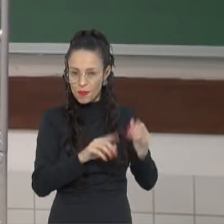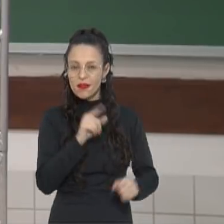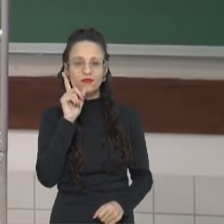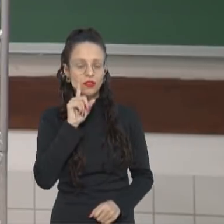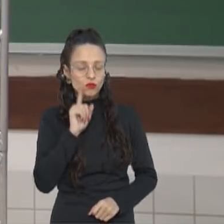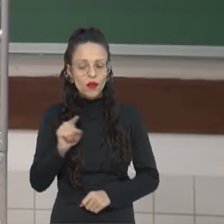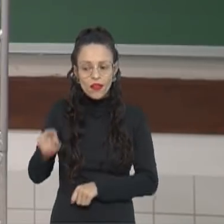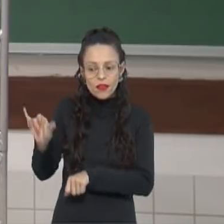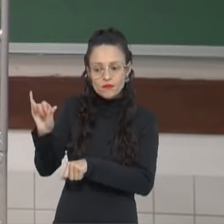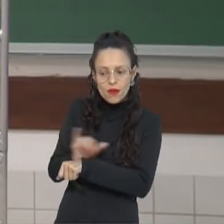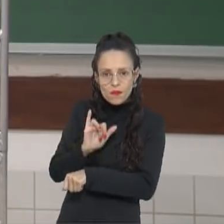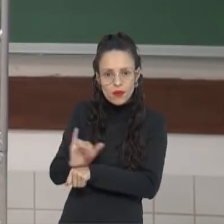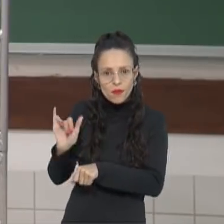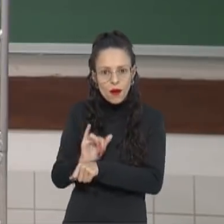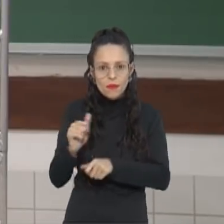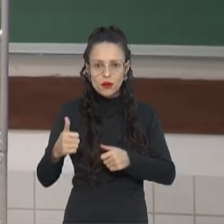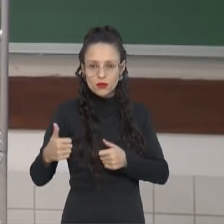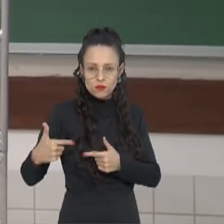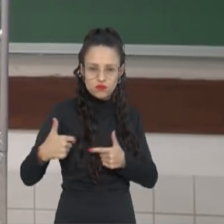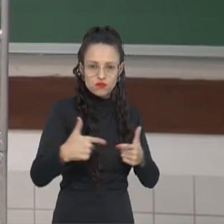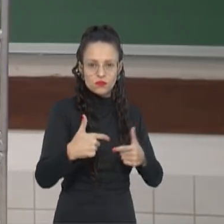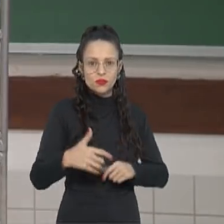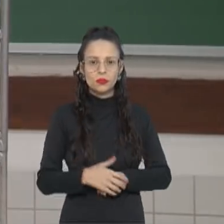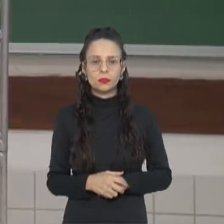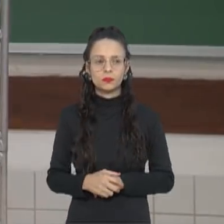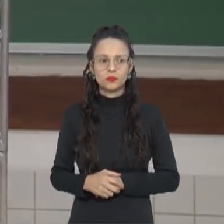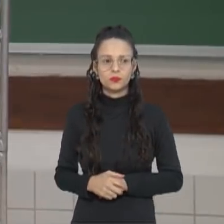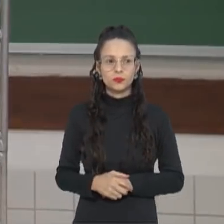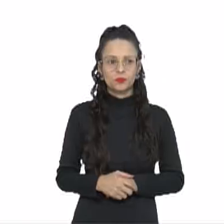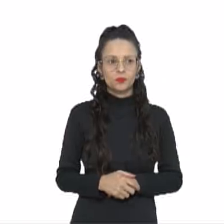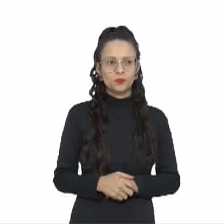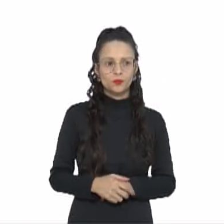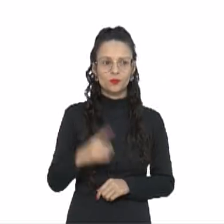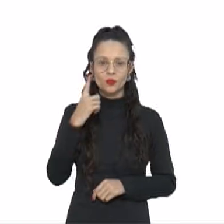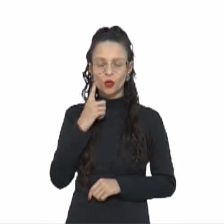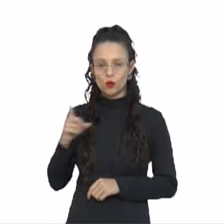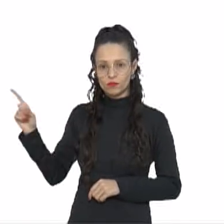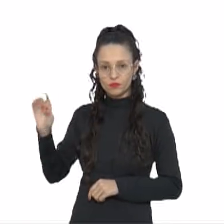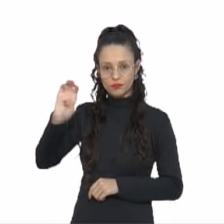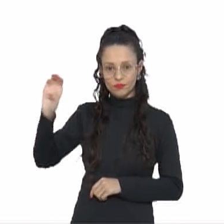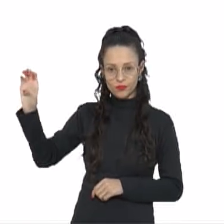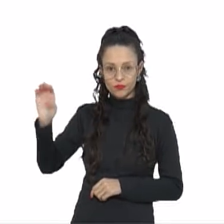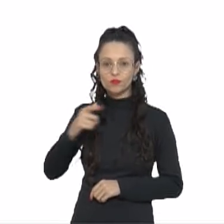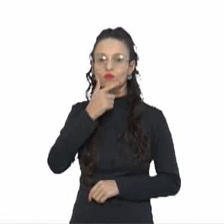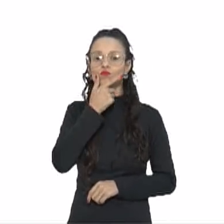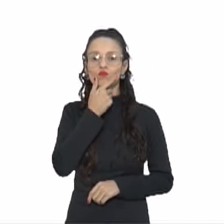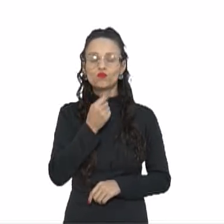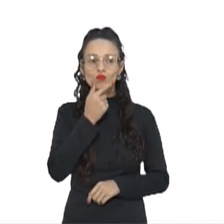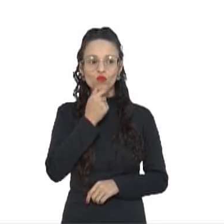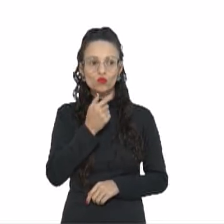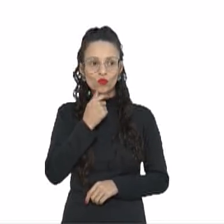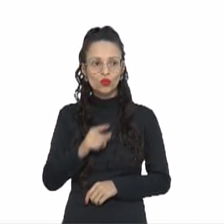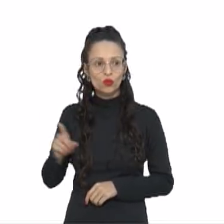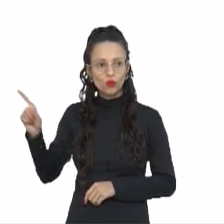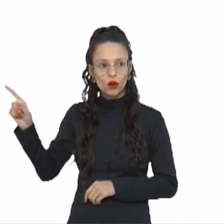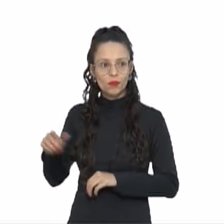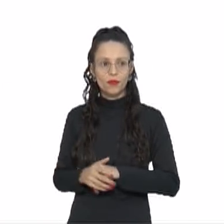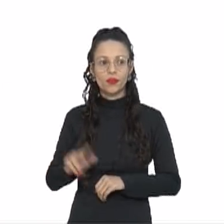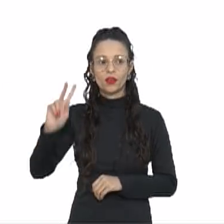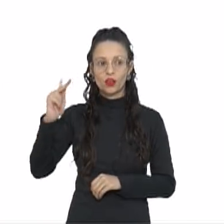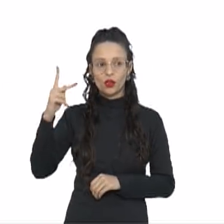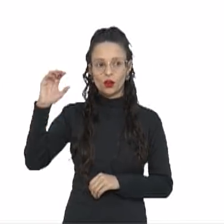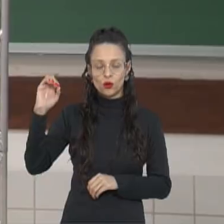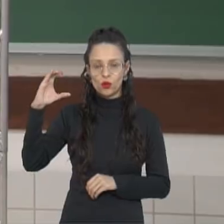usavam táticas de guerrilha. Ei, aqui do teu lado esquerdo, Ho Chi Minh, o líder